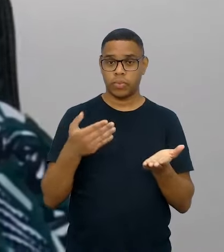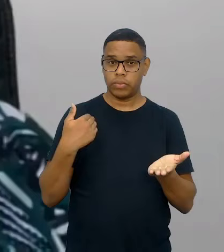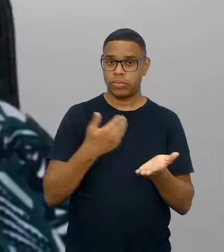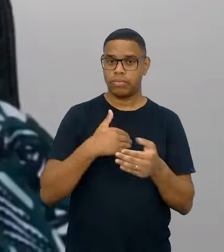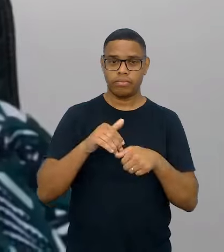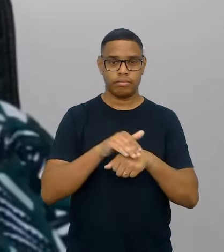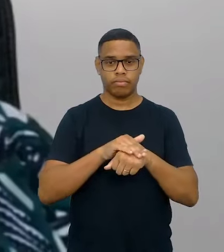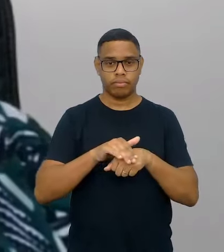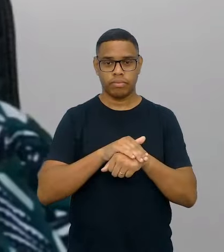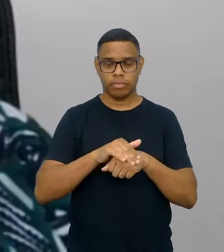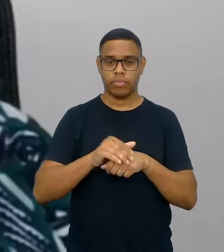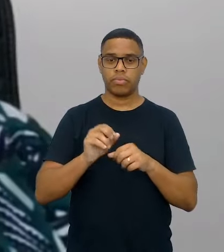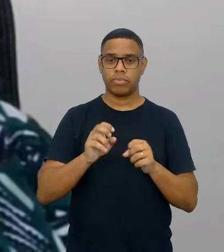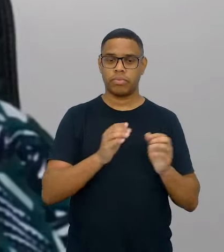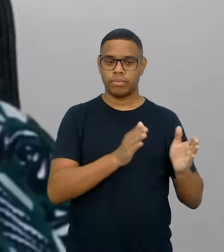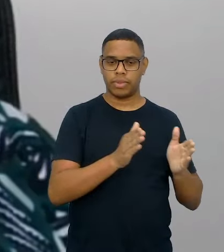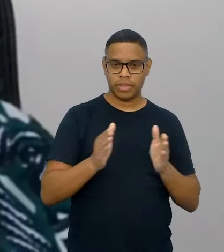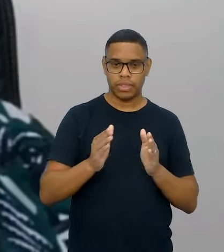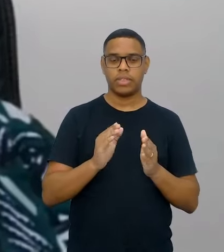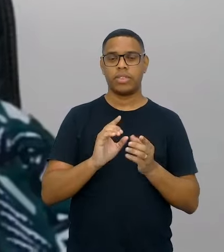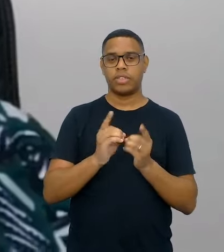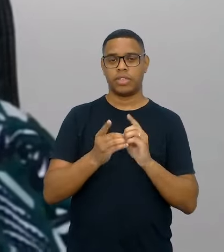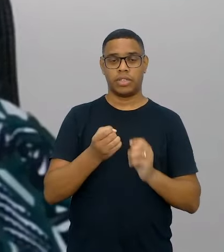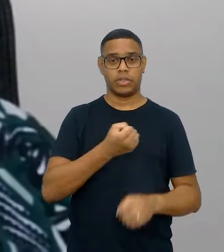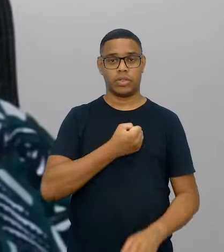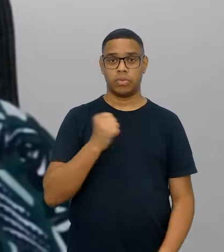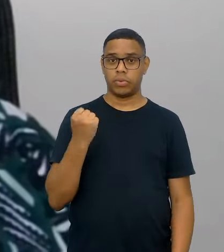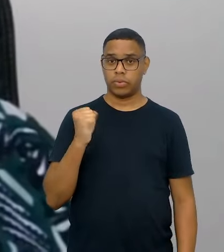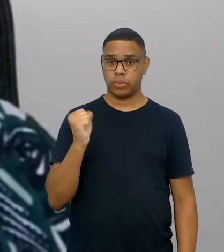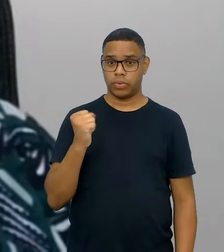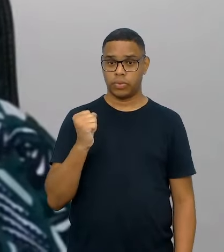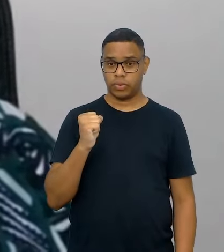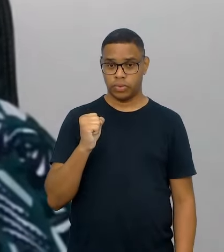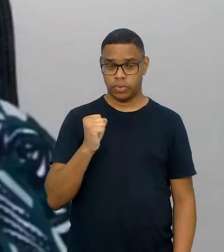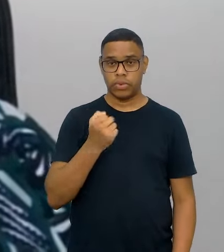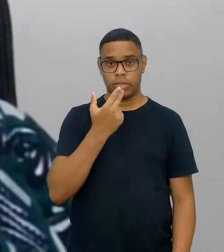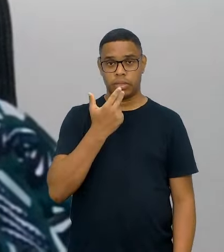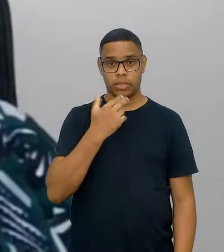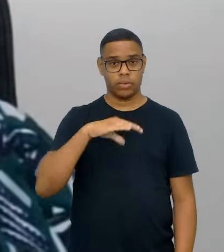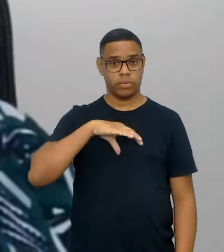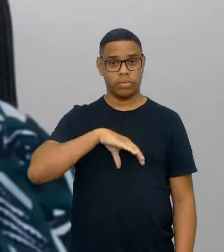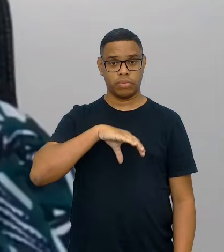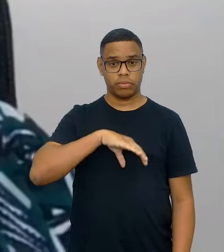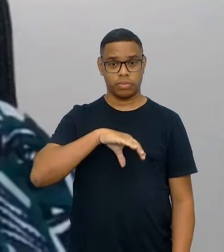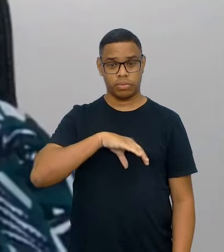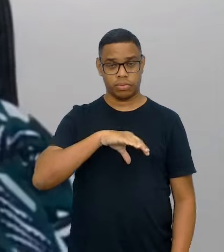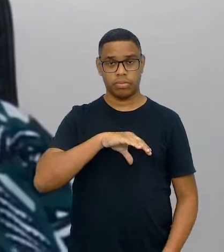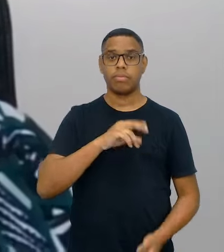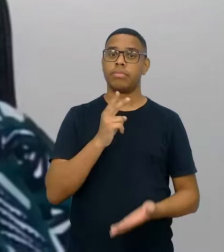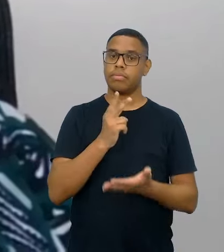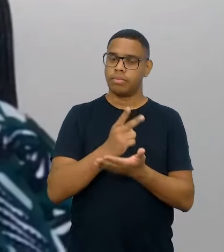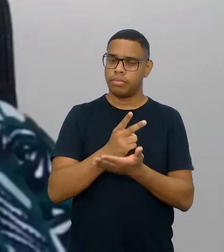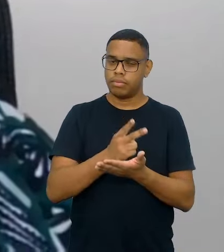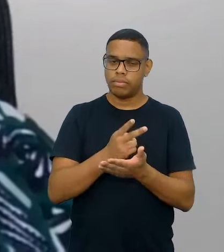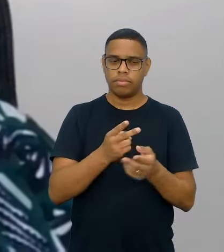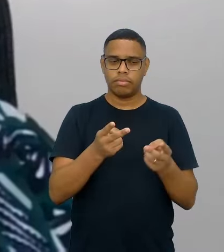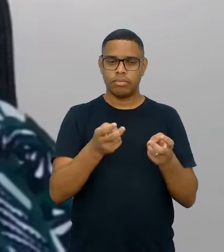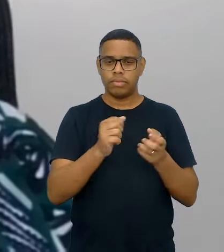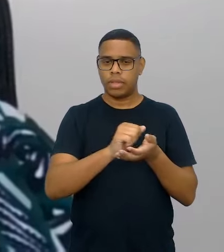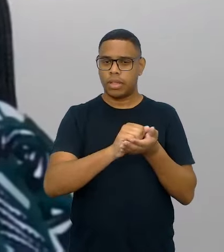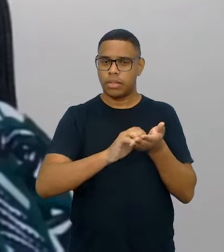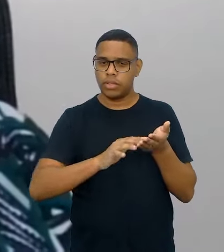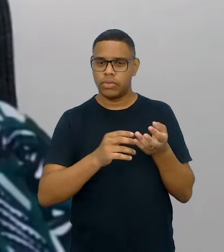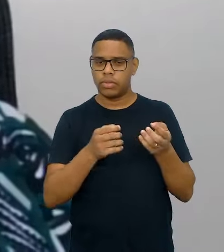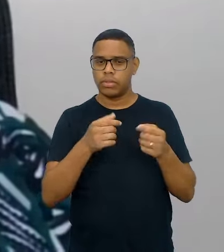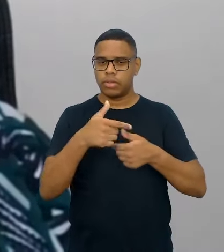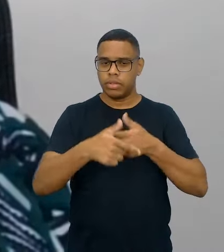discutir a sequência didática 8 de língua portuguesa, sempre explorando as